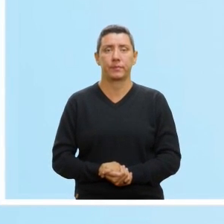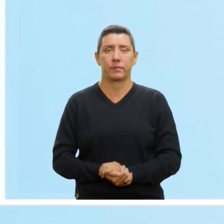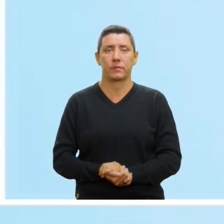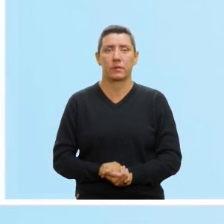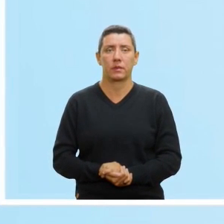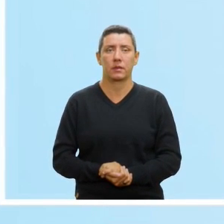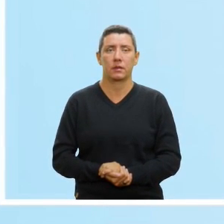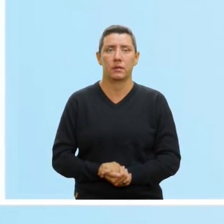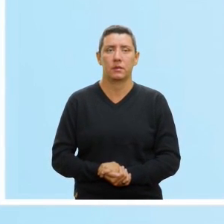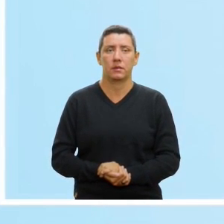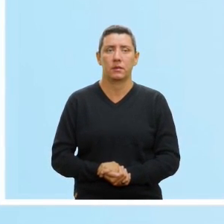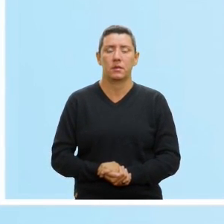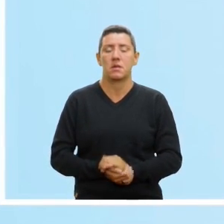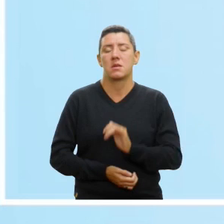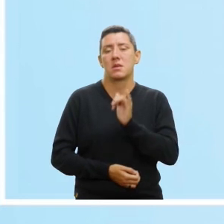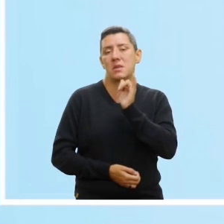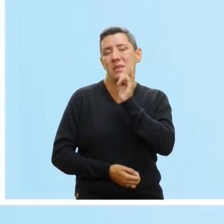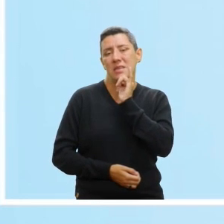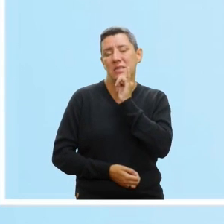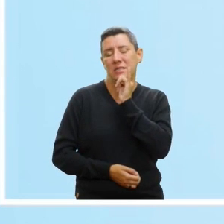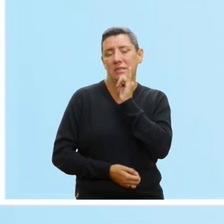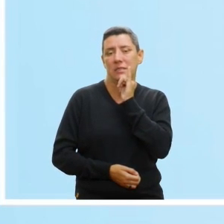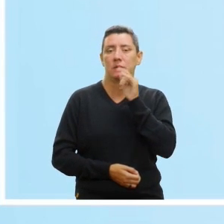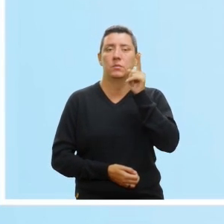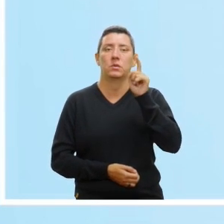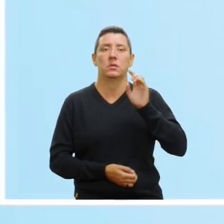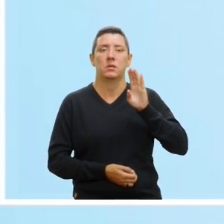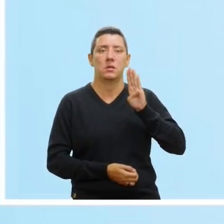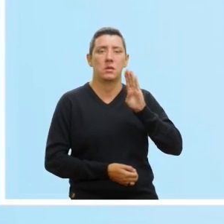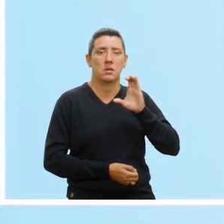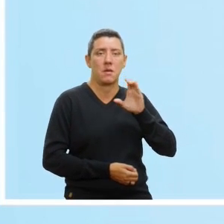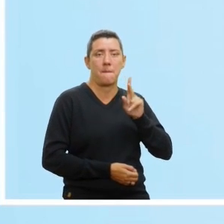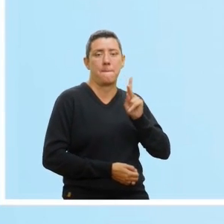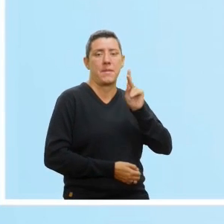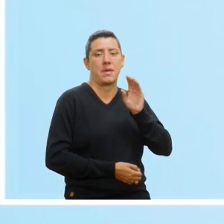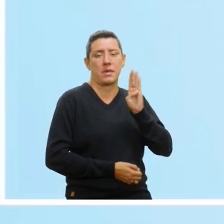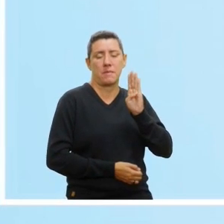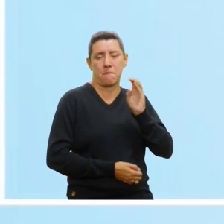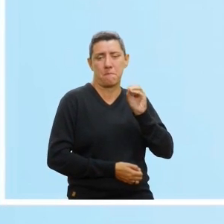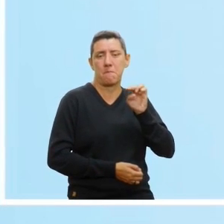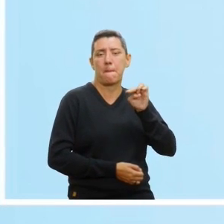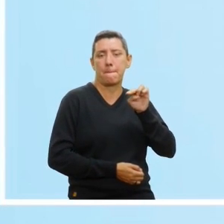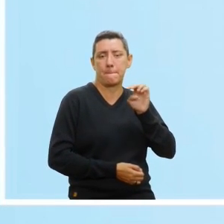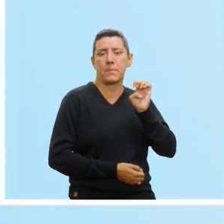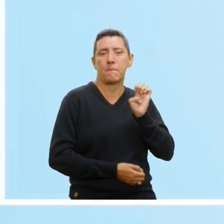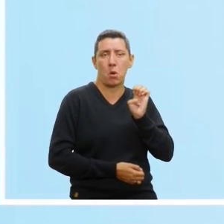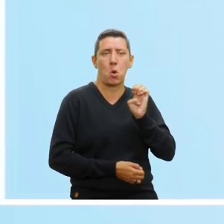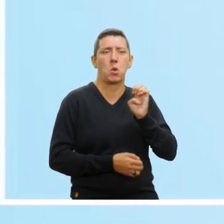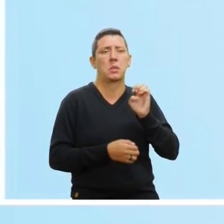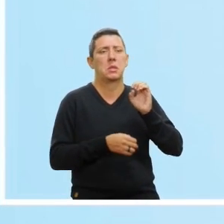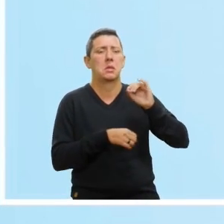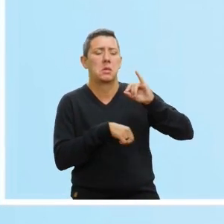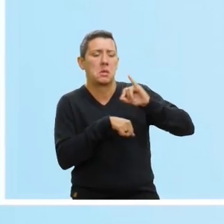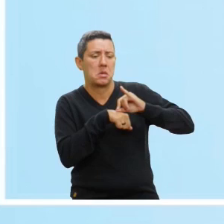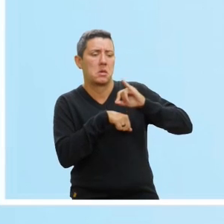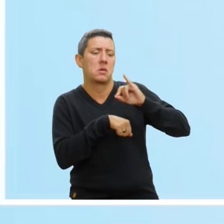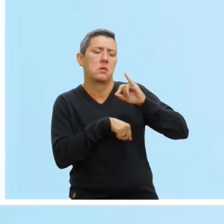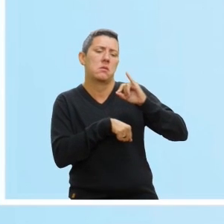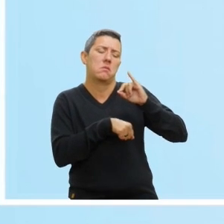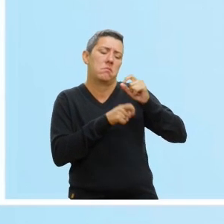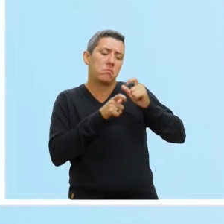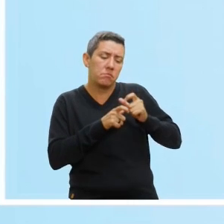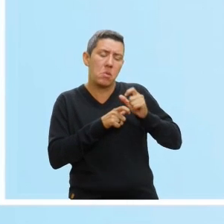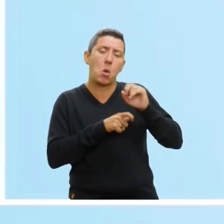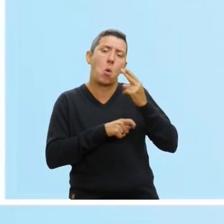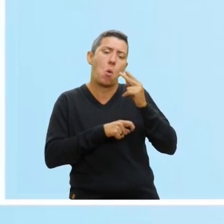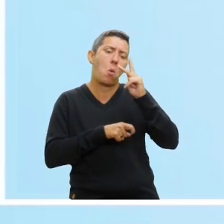Então, uns exemplos de cenários, né? Então, por exemplo, backbones de empresas pode ser estadual, pode ser no país inteiro, existem linhas de transmissão